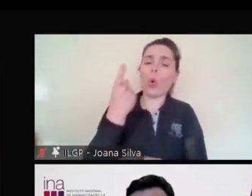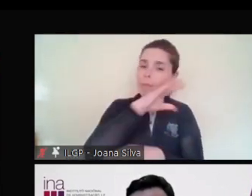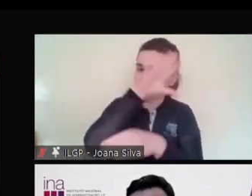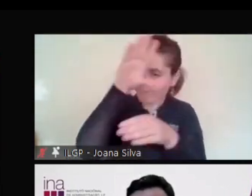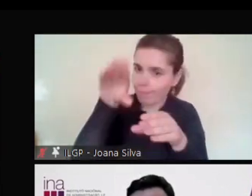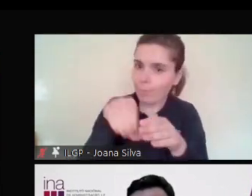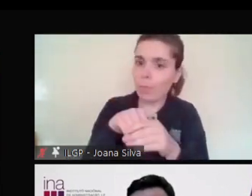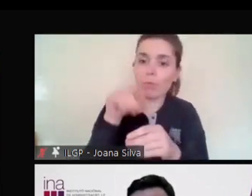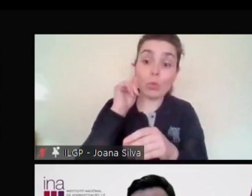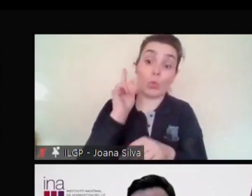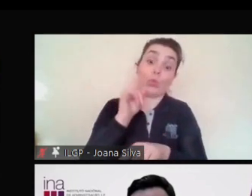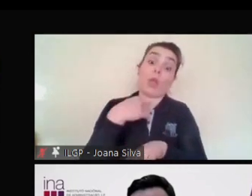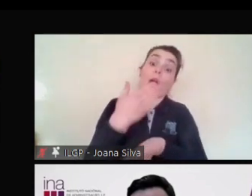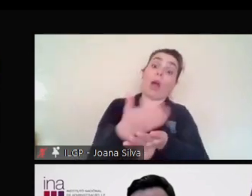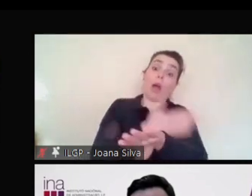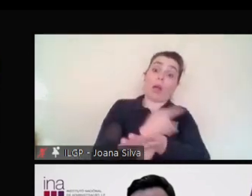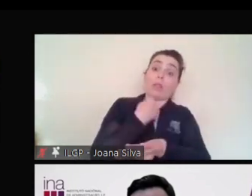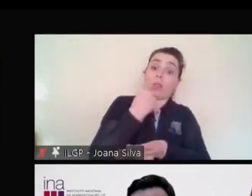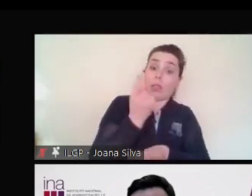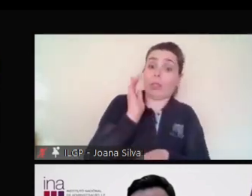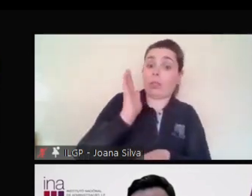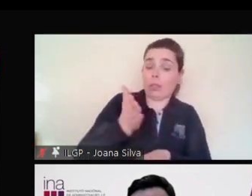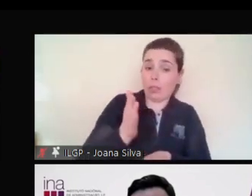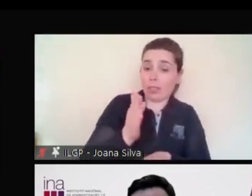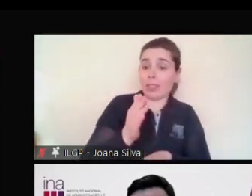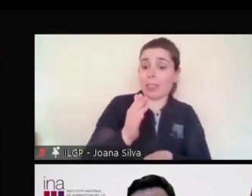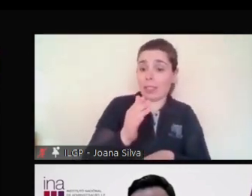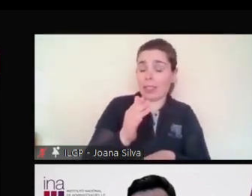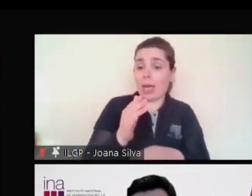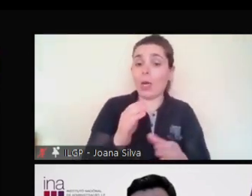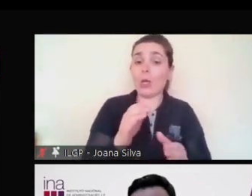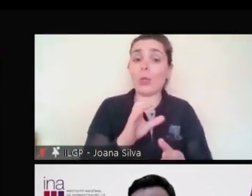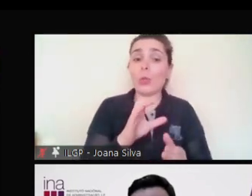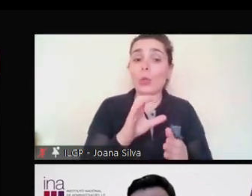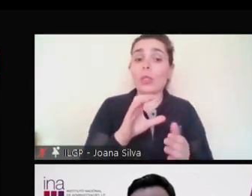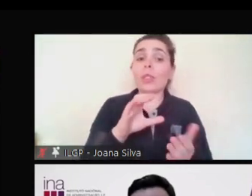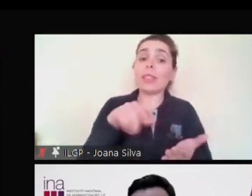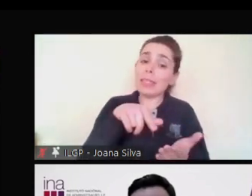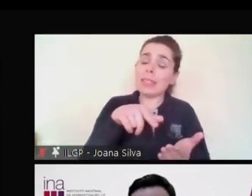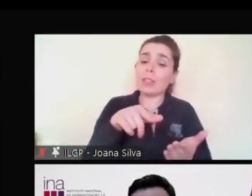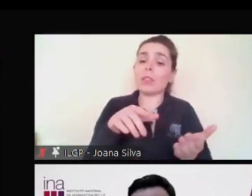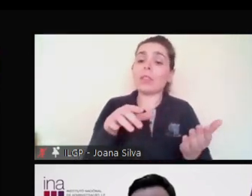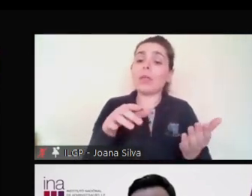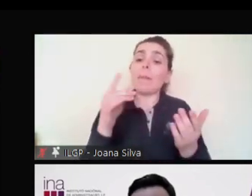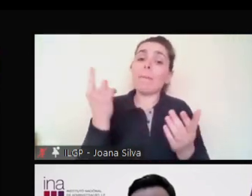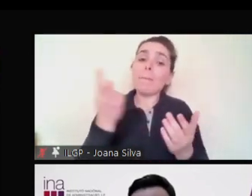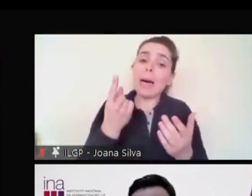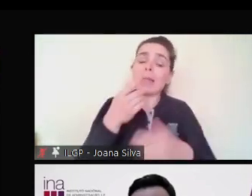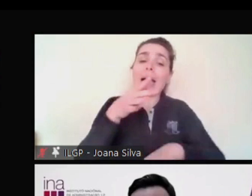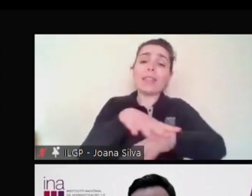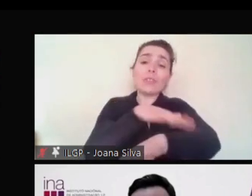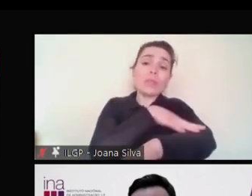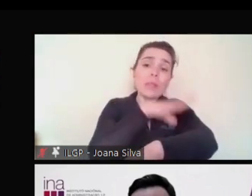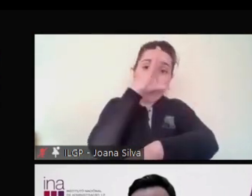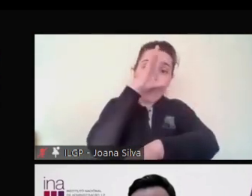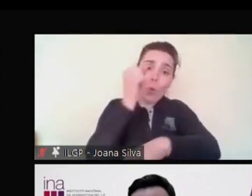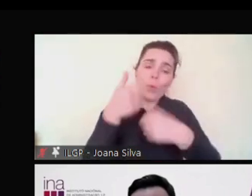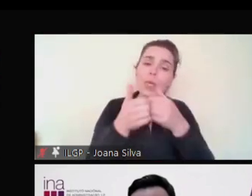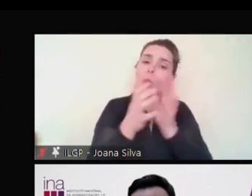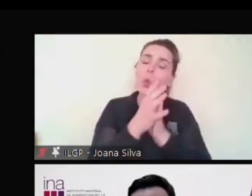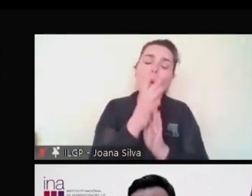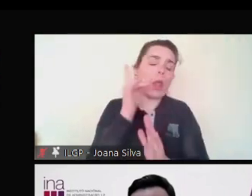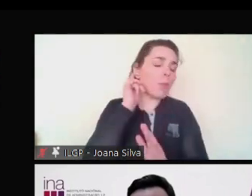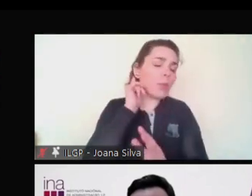há pouco de o nosso CETIC ter essa governance que envolve toda a administração. Para nós é absolutamente crítico